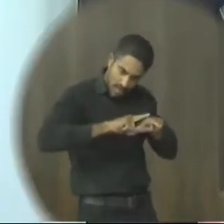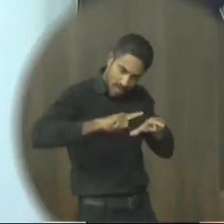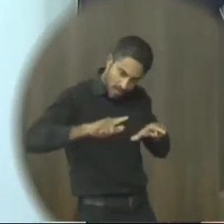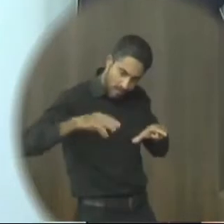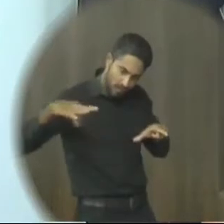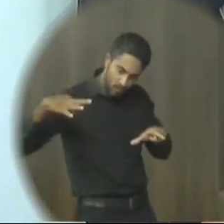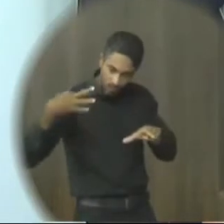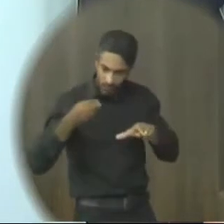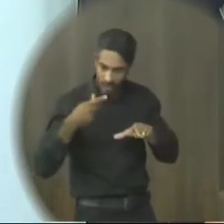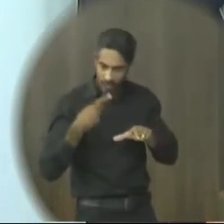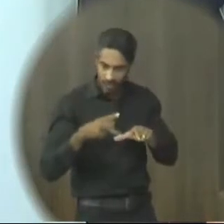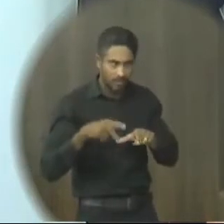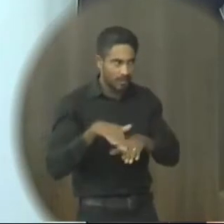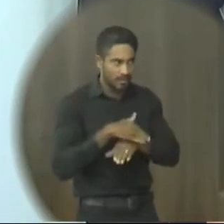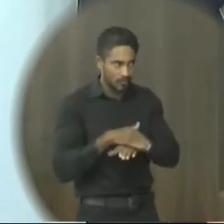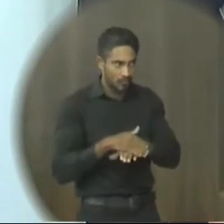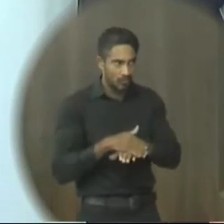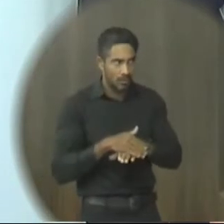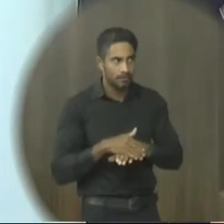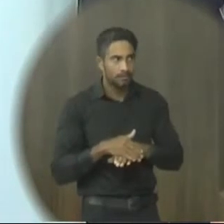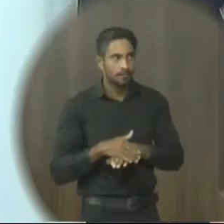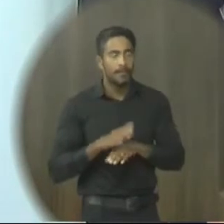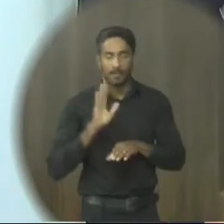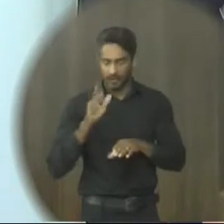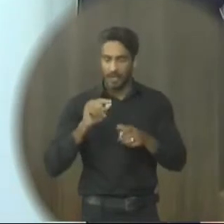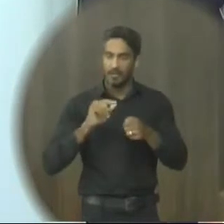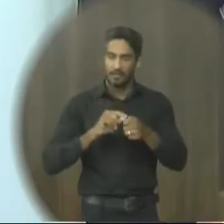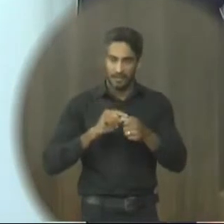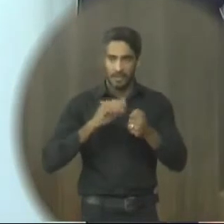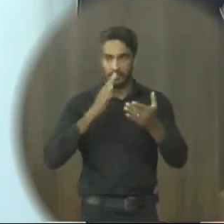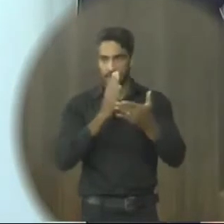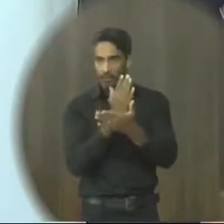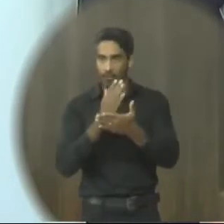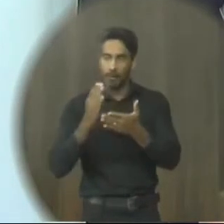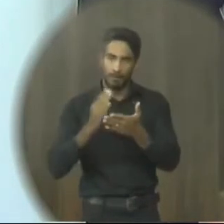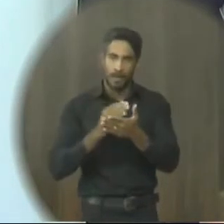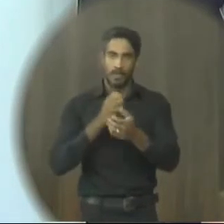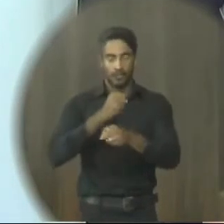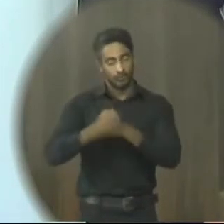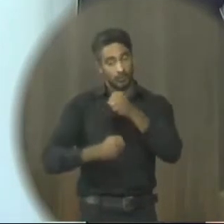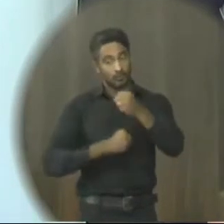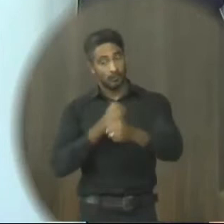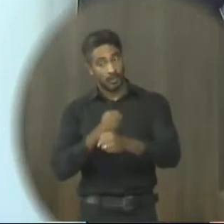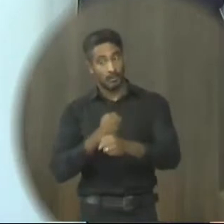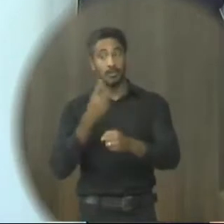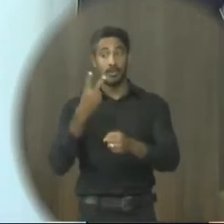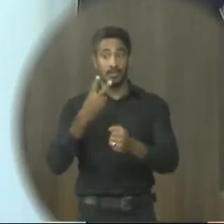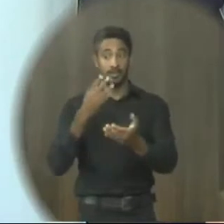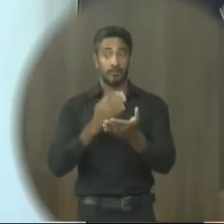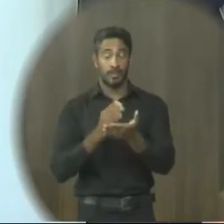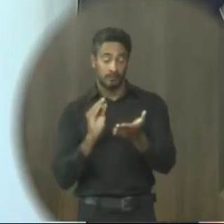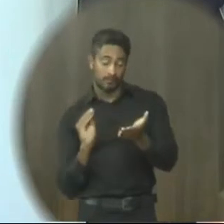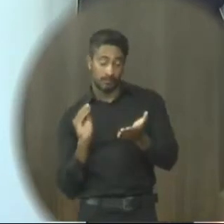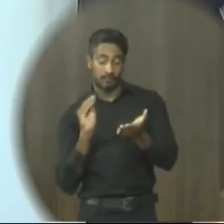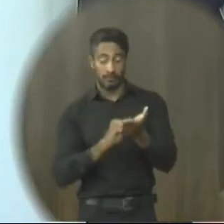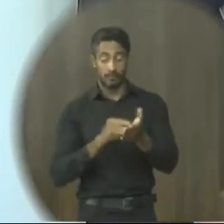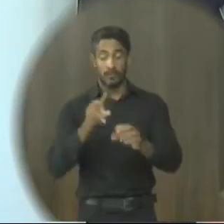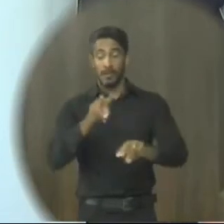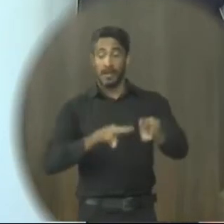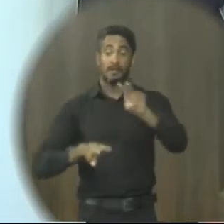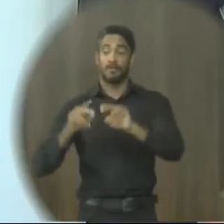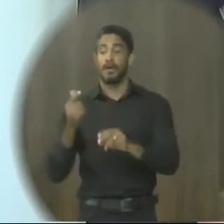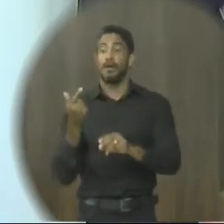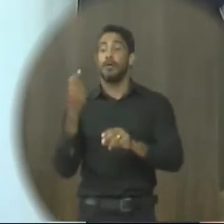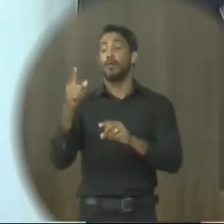É, esse ano fizemos uma etapa de recapeamento, né? Próximo ano a gente vai fazer uma segunda etapa e vamos avaliar outras, né,